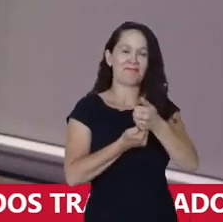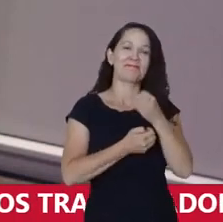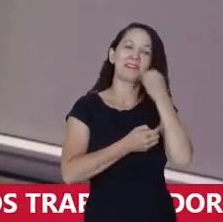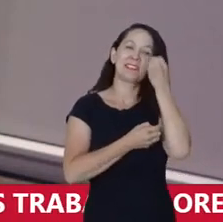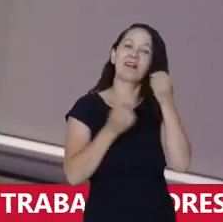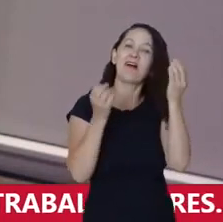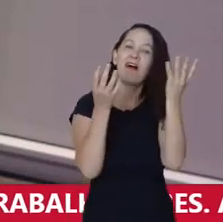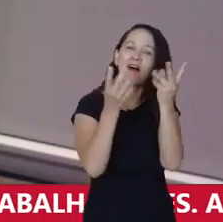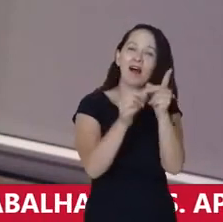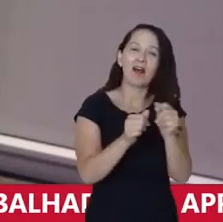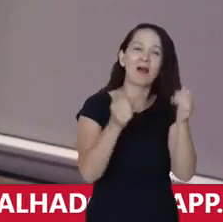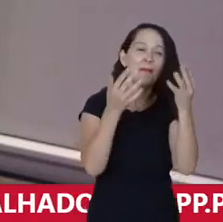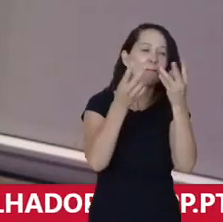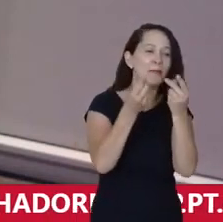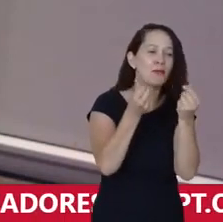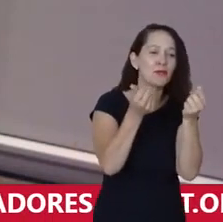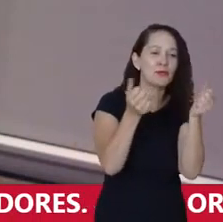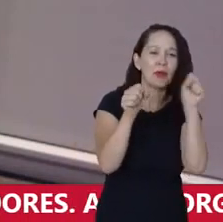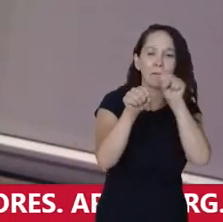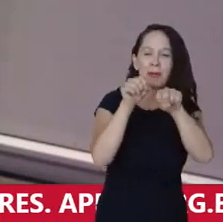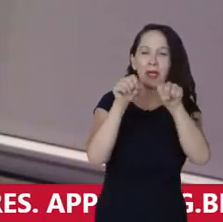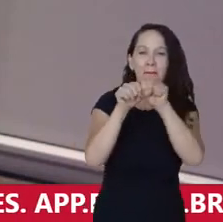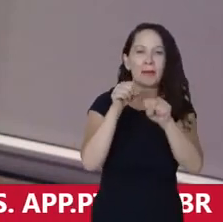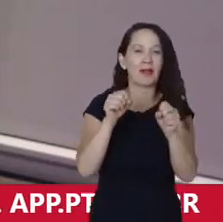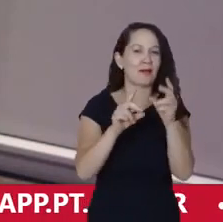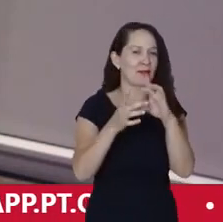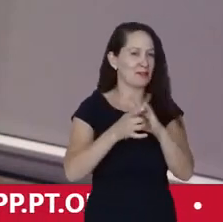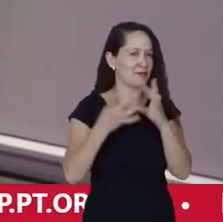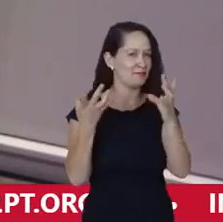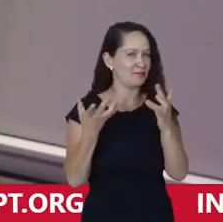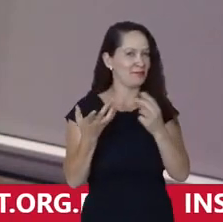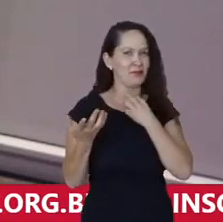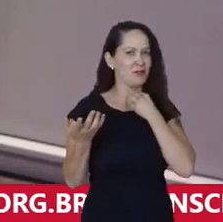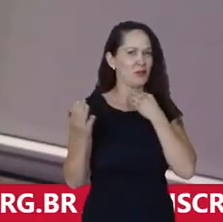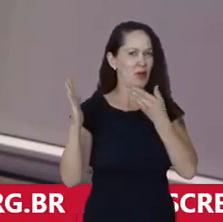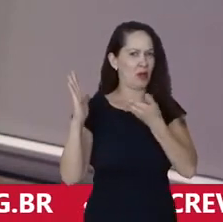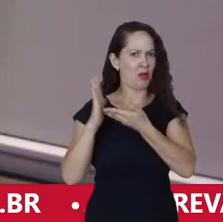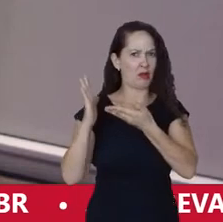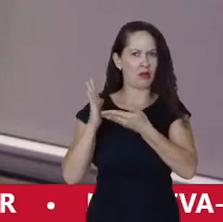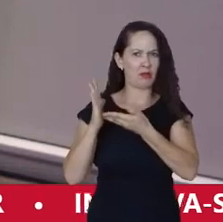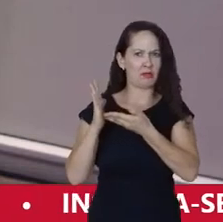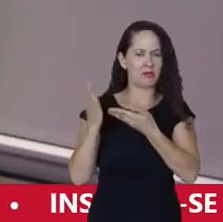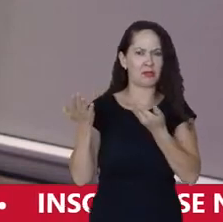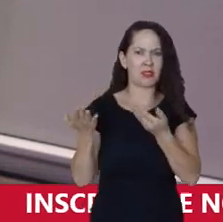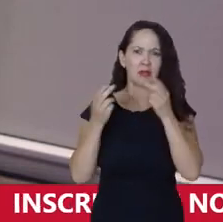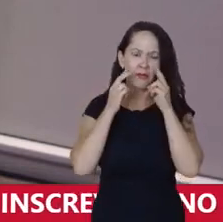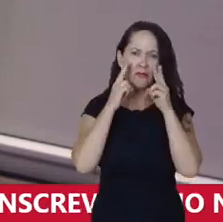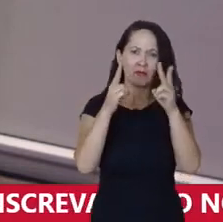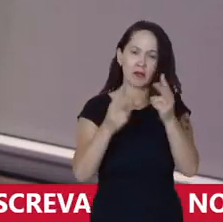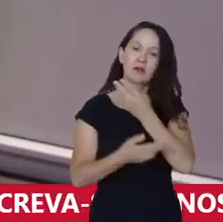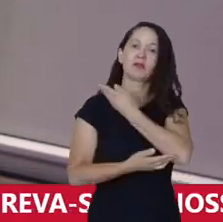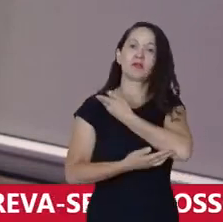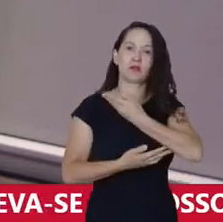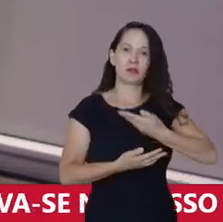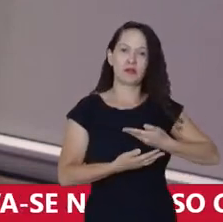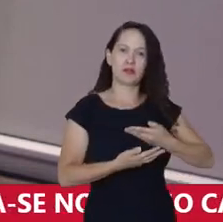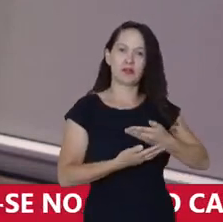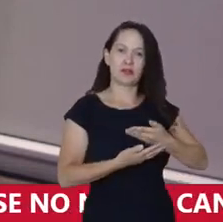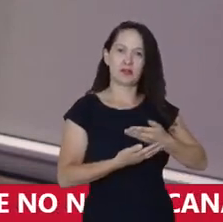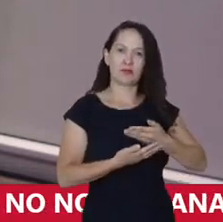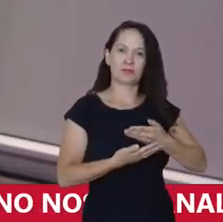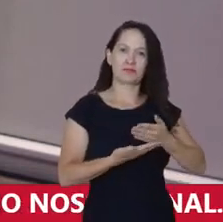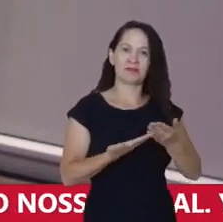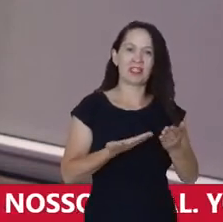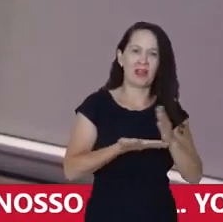simplesmente acabar com o processo democrático. E não é possível a Câmara se debruçar diante de um governo golpista como